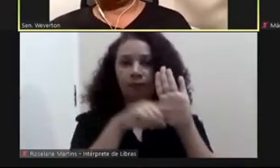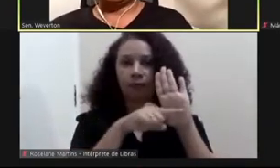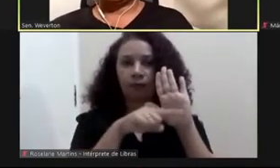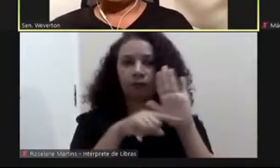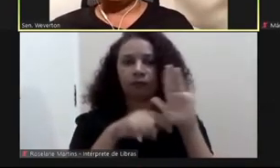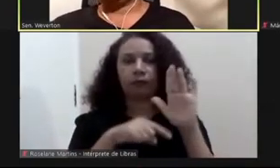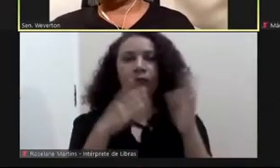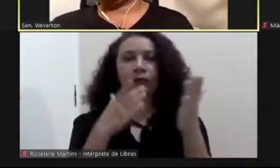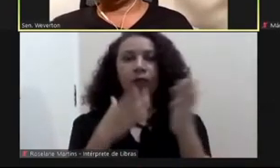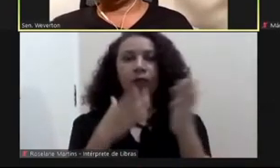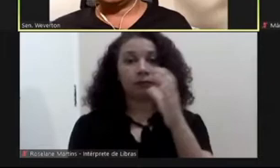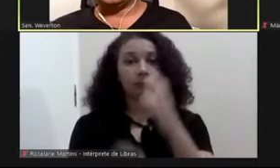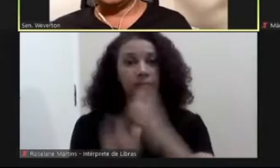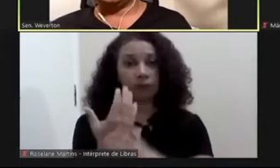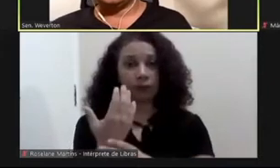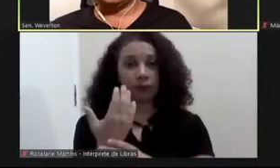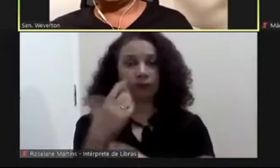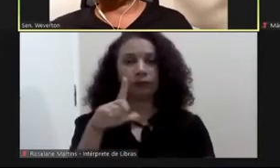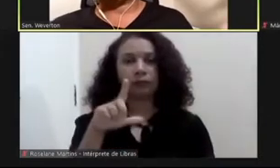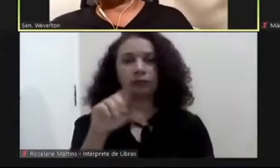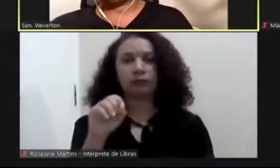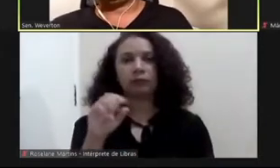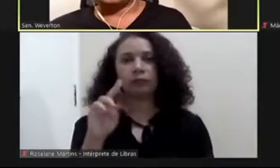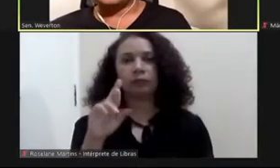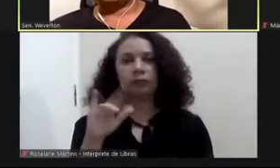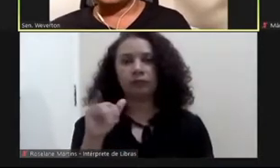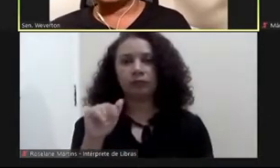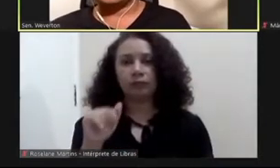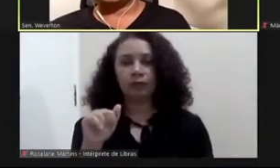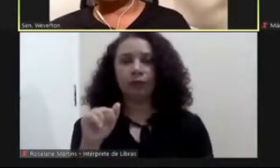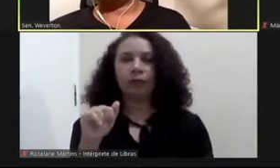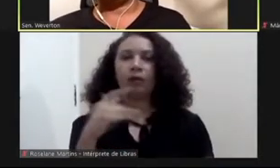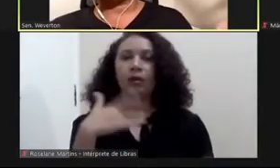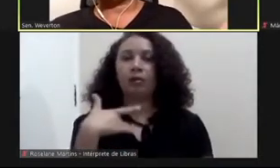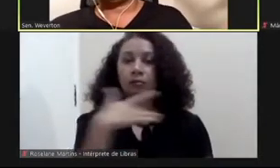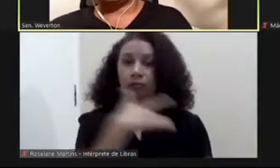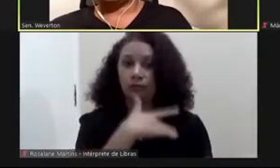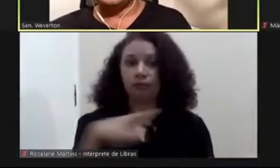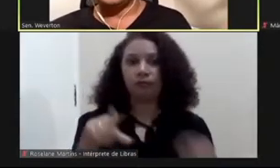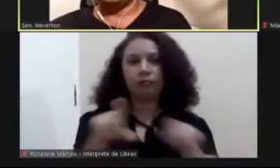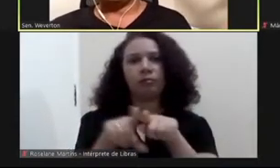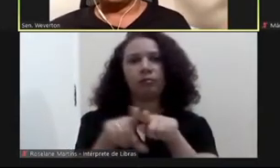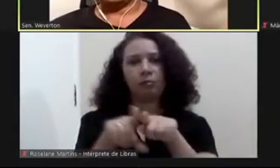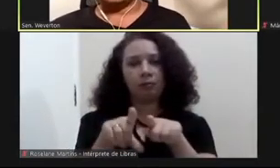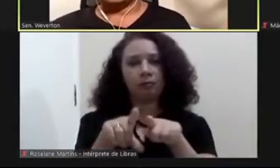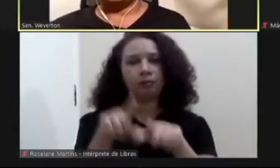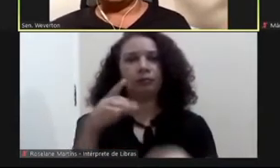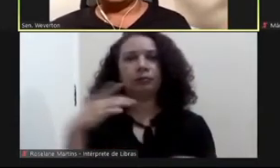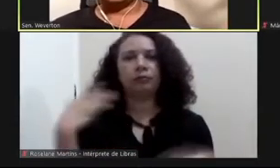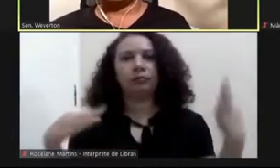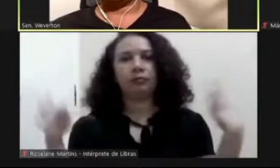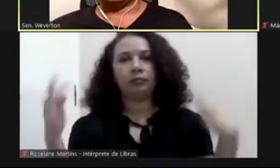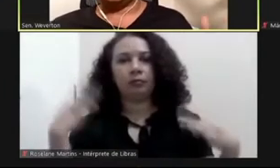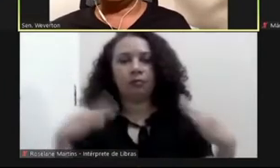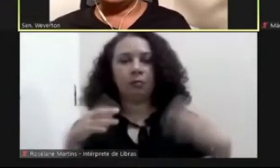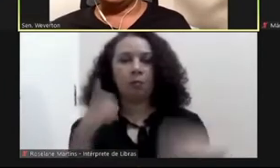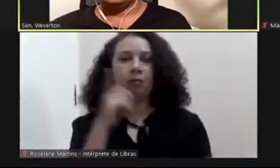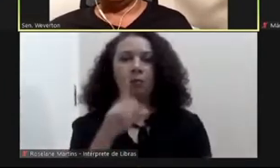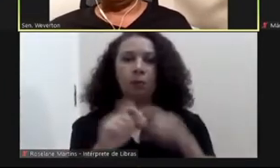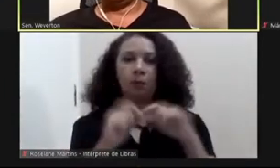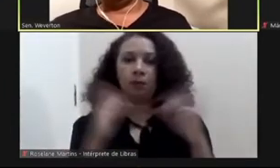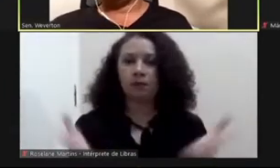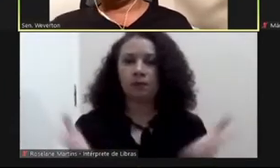loteria da saúde e a loteria do turismo, para incentivar essas duas áreas e, com isso, ver se coloca mais recursos nessas áreas. Mas